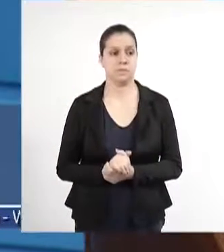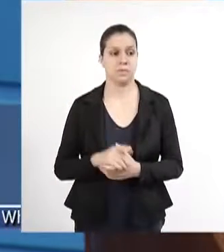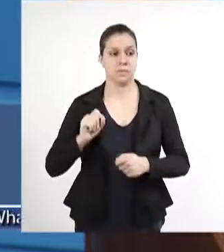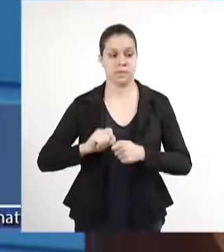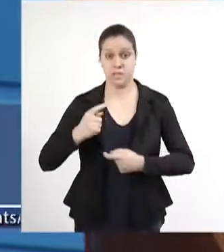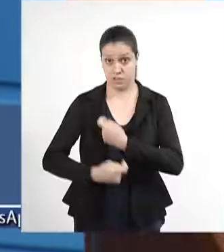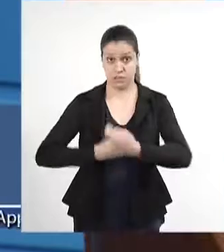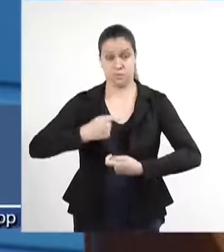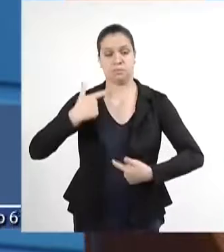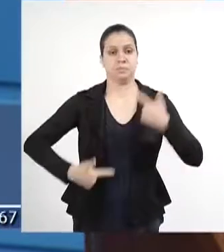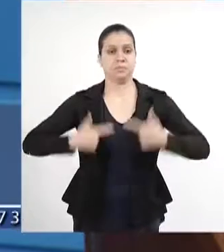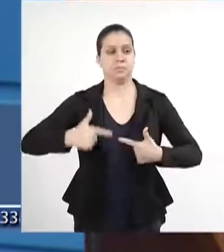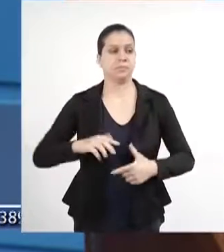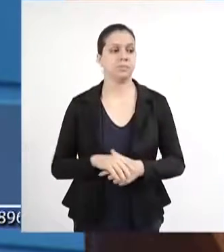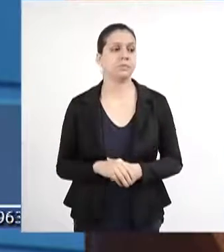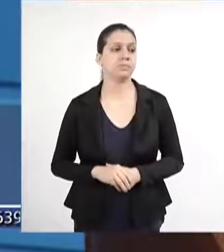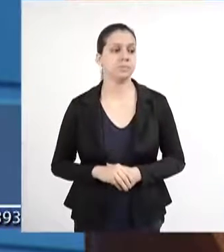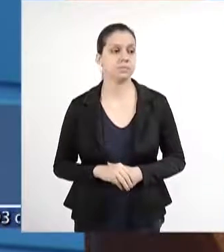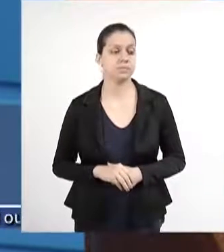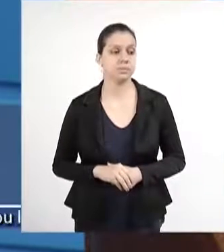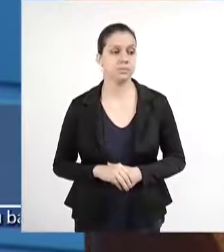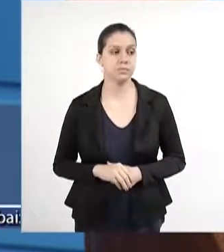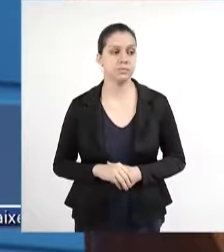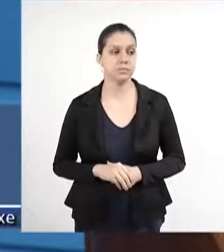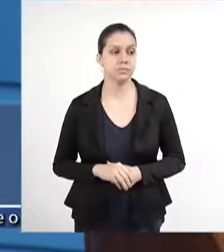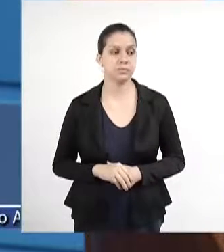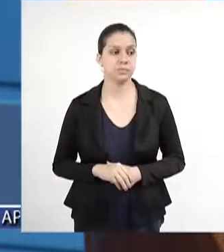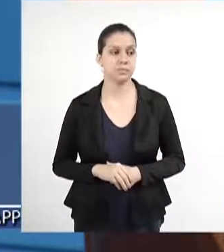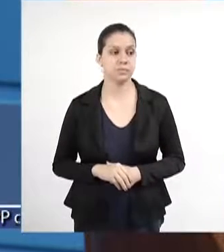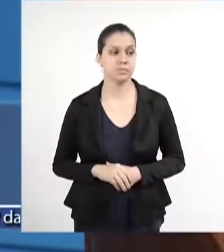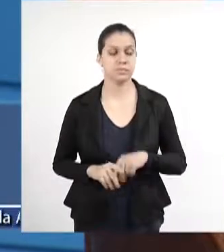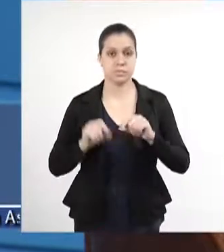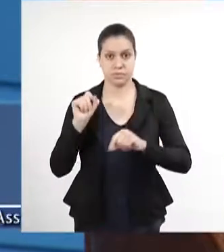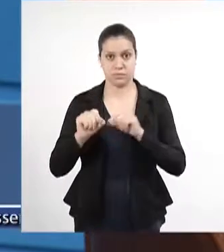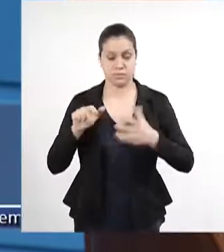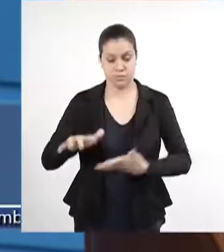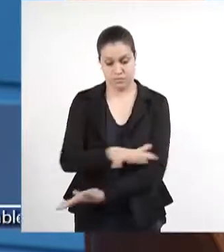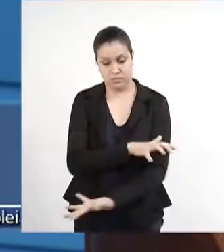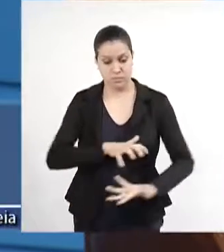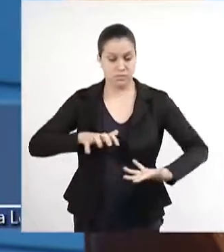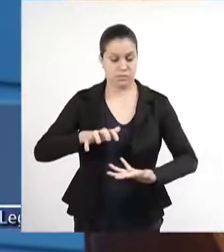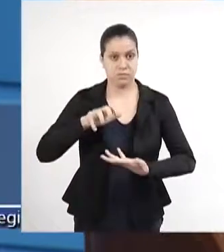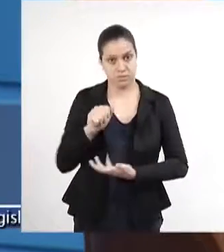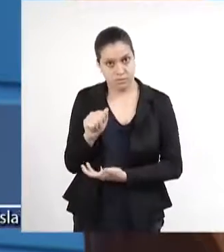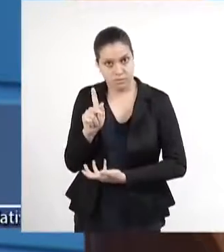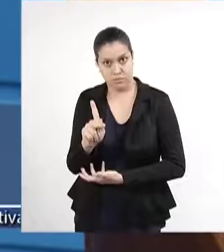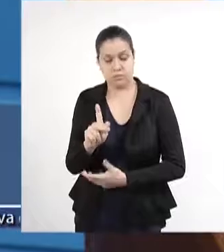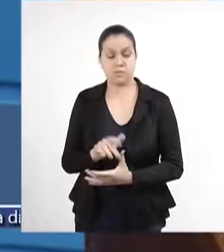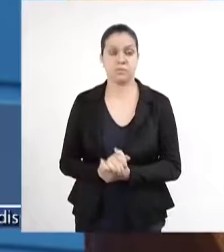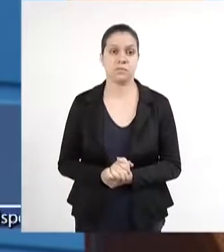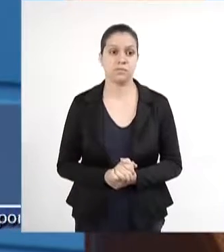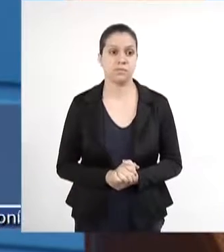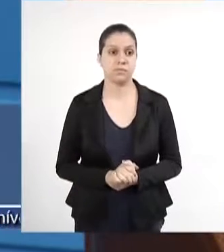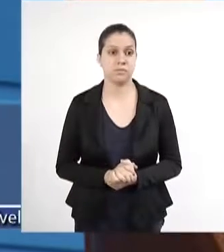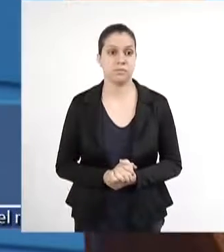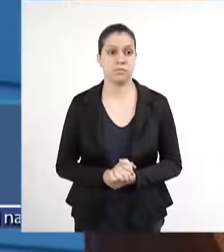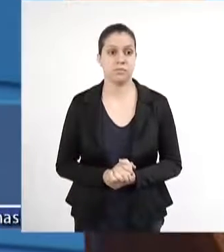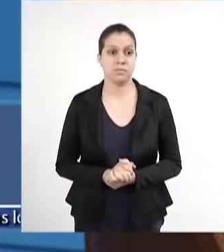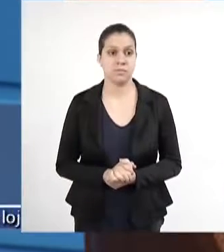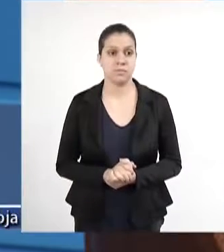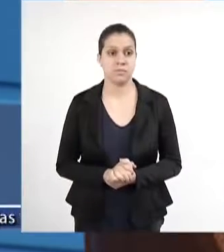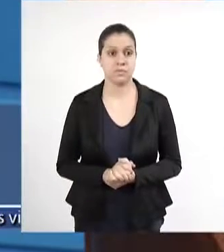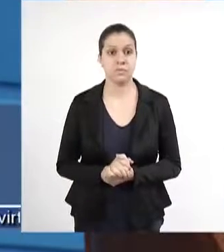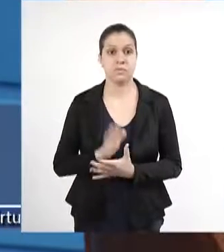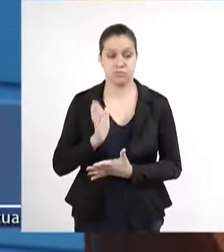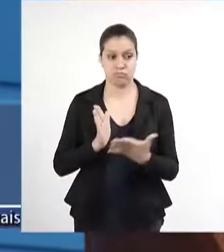gestão política. Primeira gestão política com relação à reforma da Previdência, deputado Capitão Contar. Reforma da Previdência que